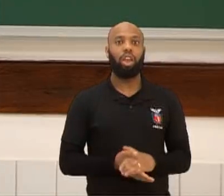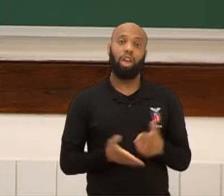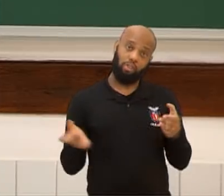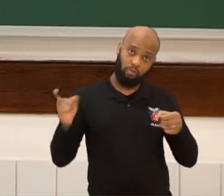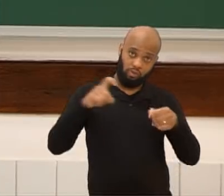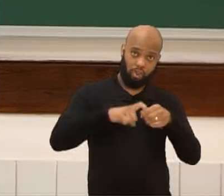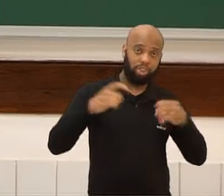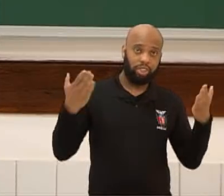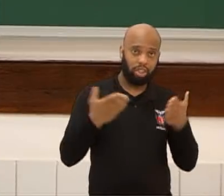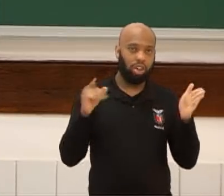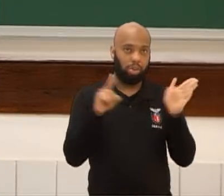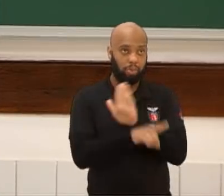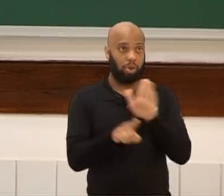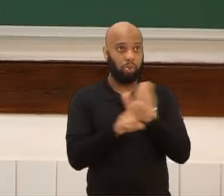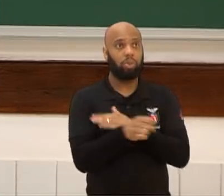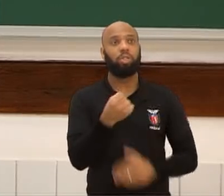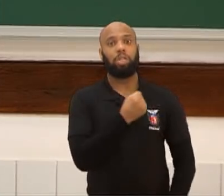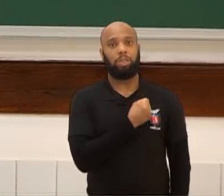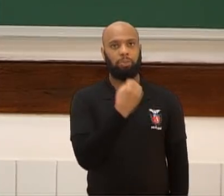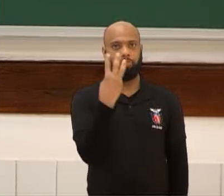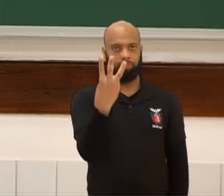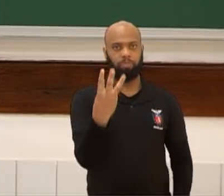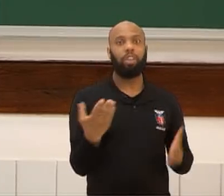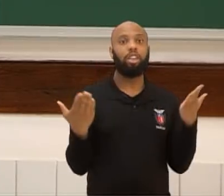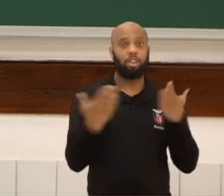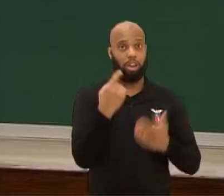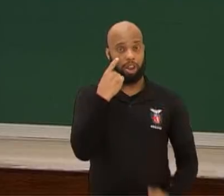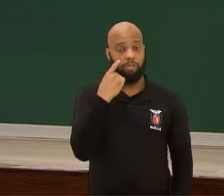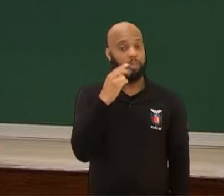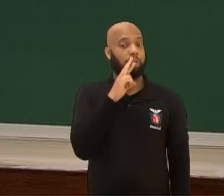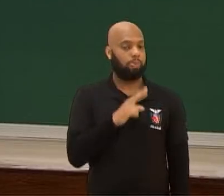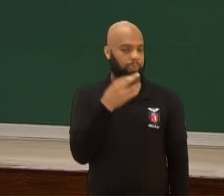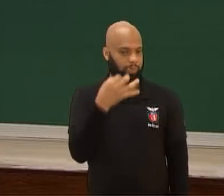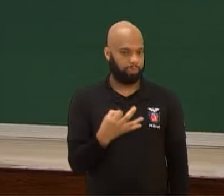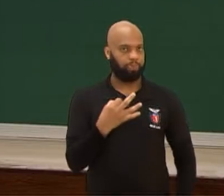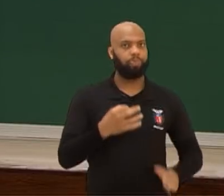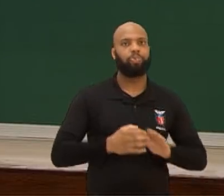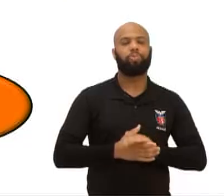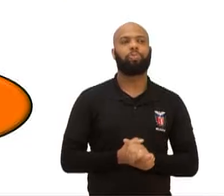Voltando para o nosso quiz de número 3, vamos conferir a resposta?